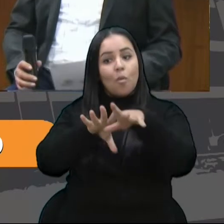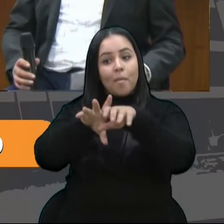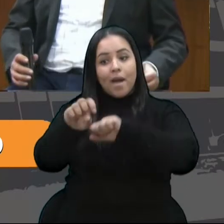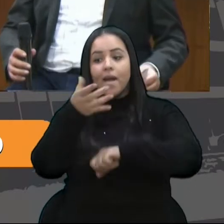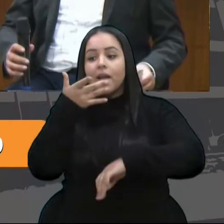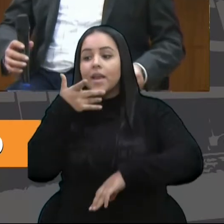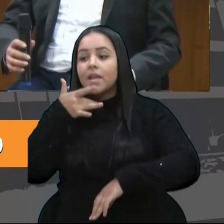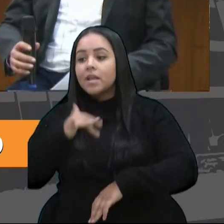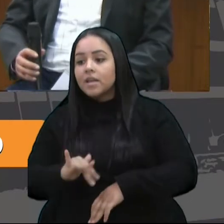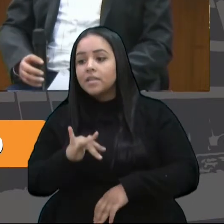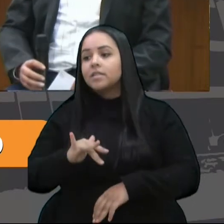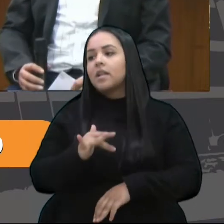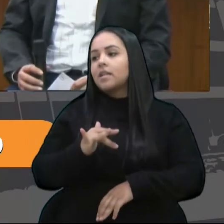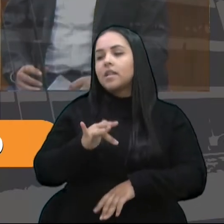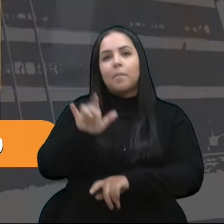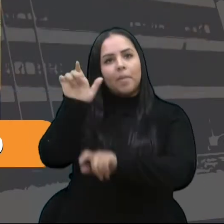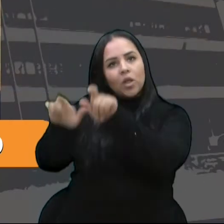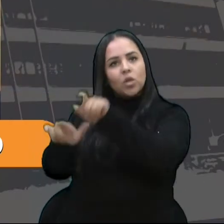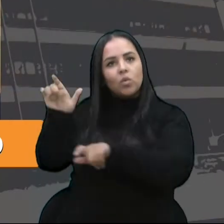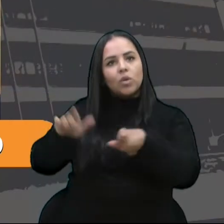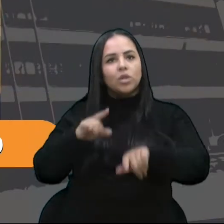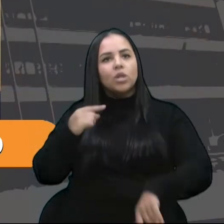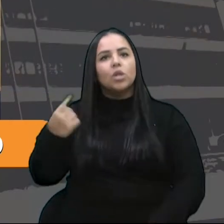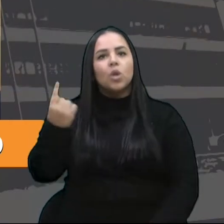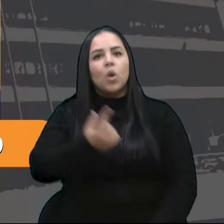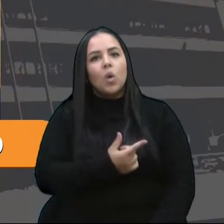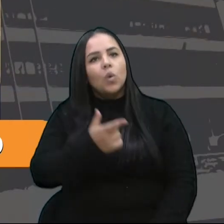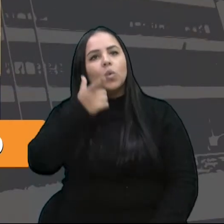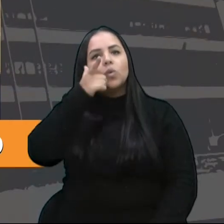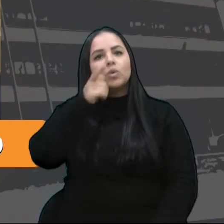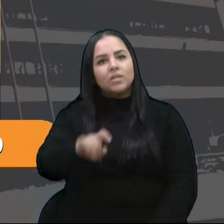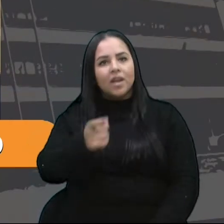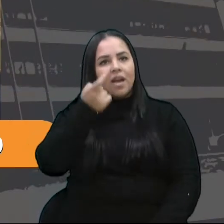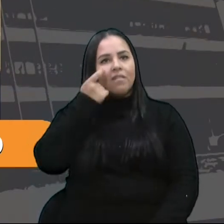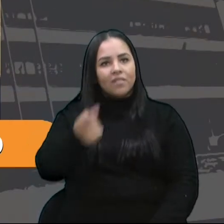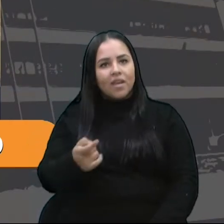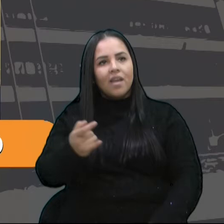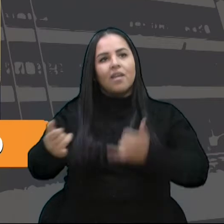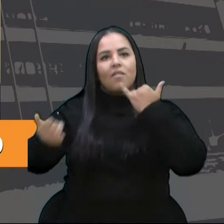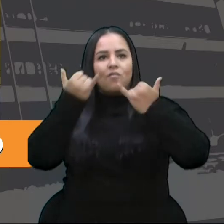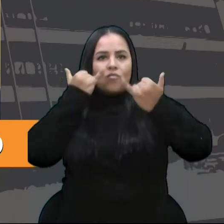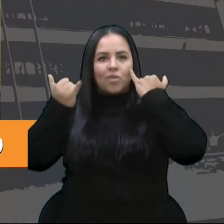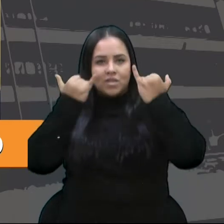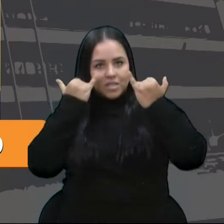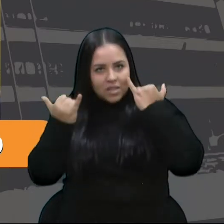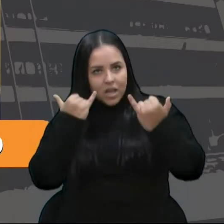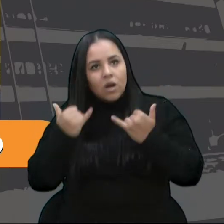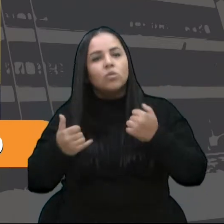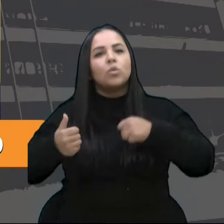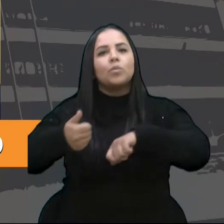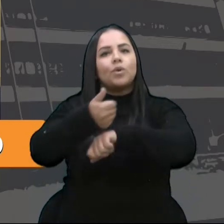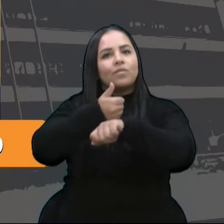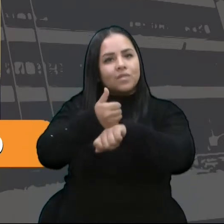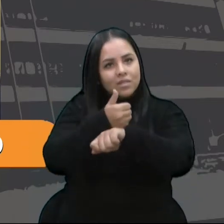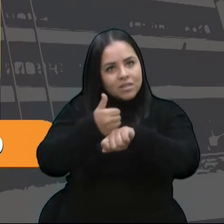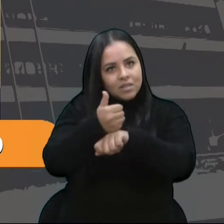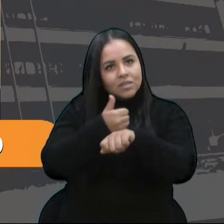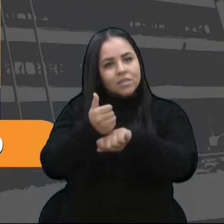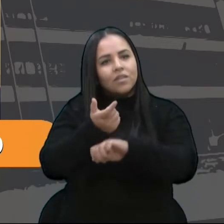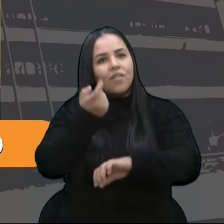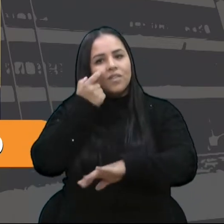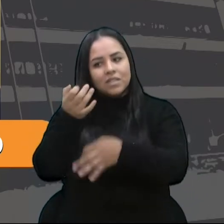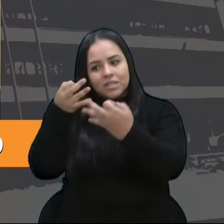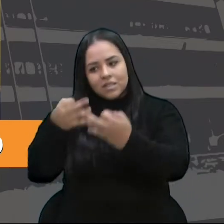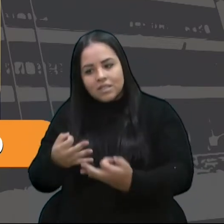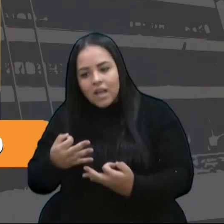pessoas, para que se consiga distinguir, né, a informação feita de forma profissional, com checagem,